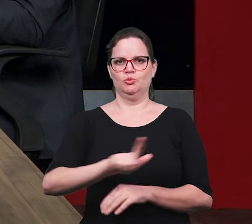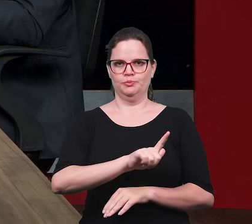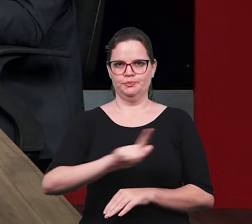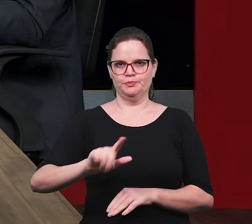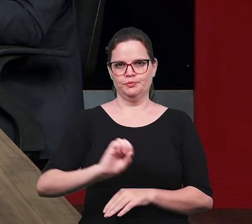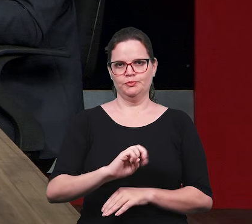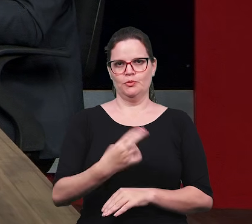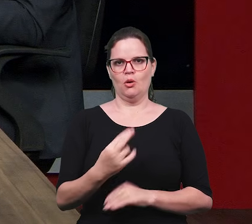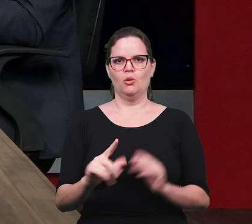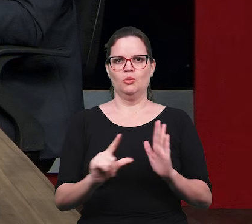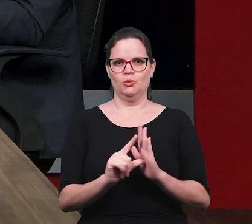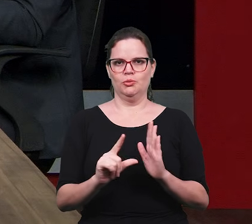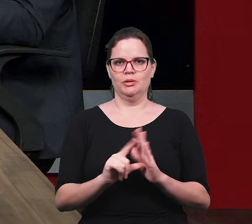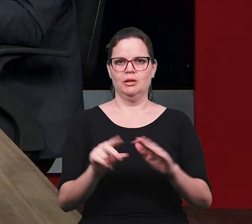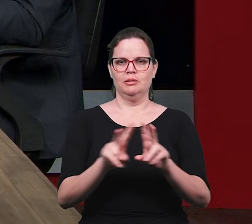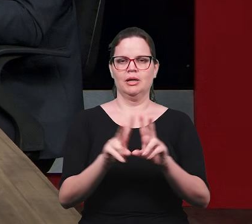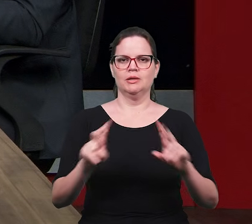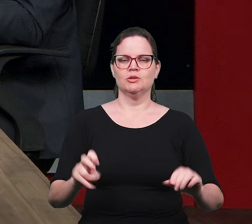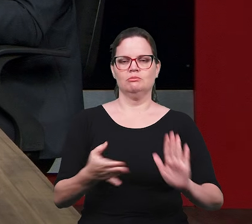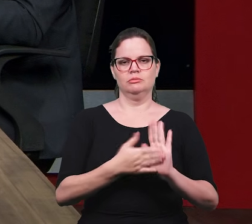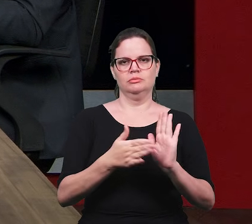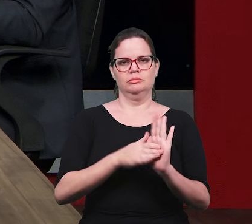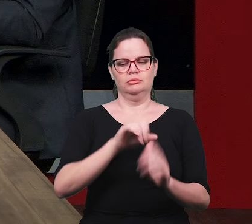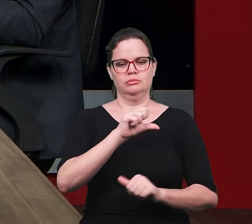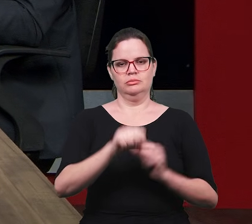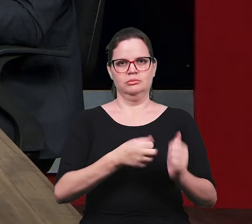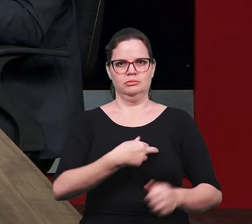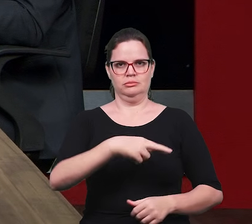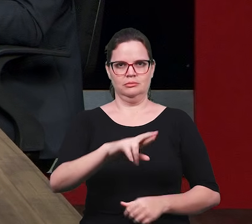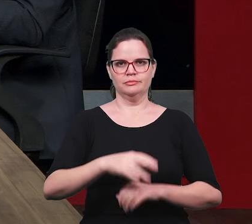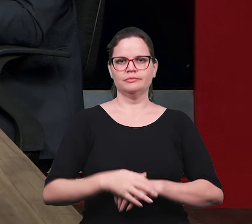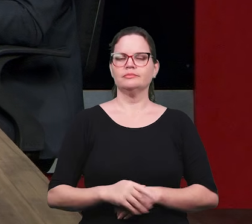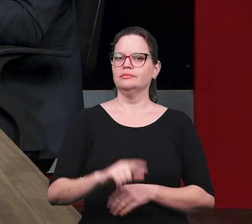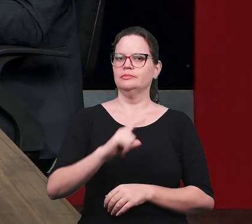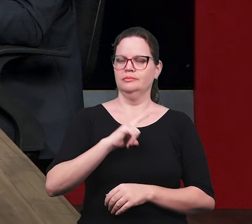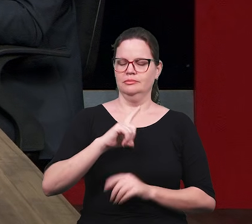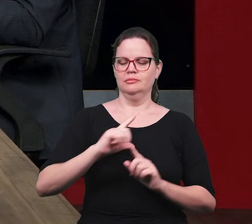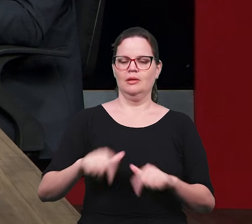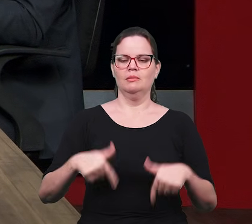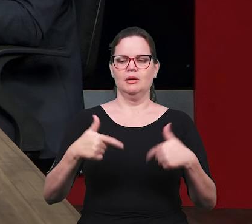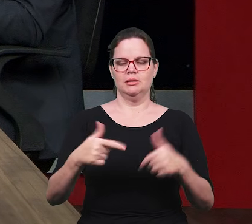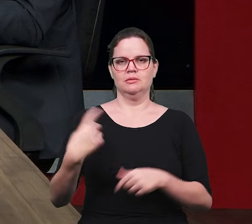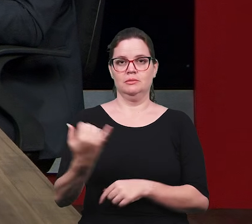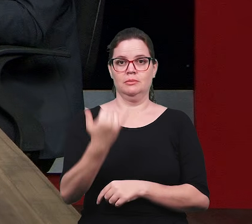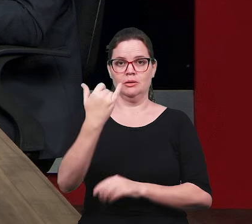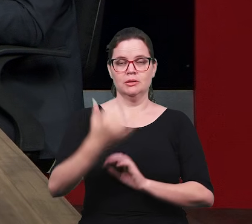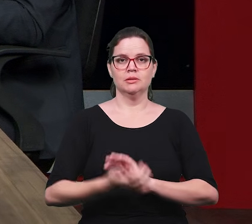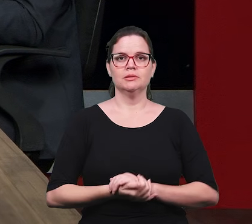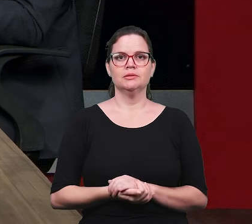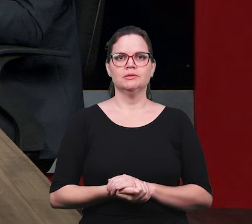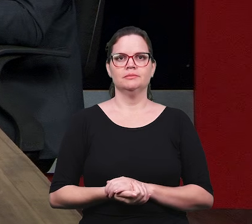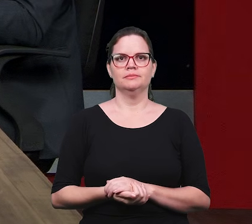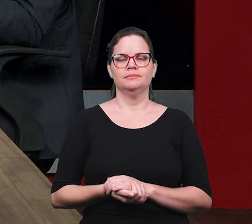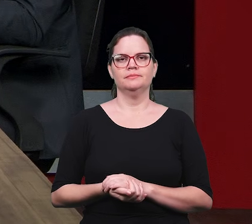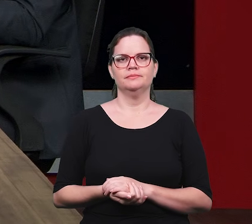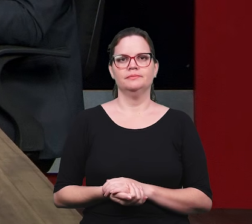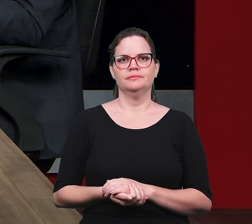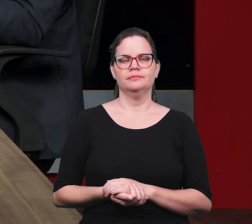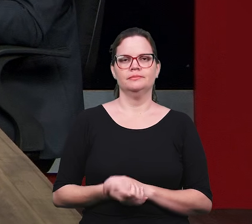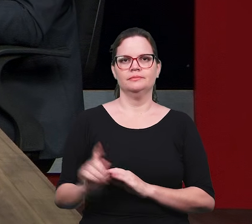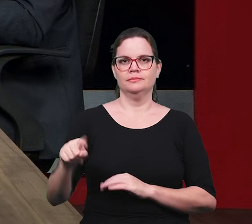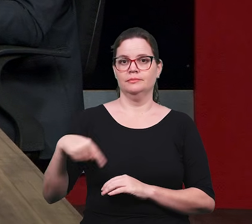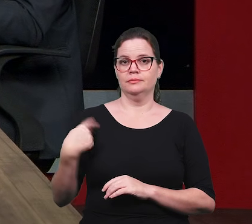o aspecto da reforma protestante, vamos ver o lado importante disso e a gente vai